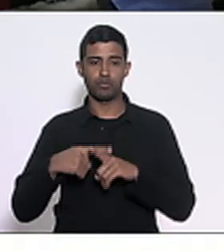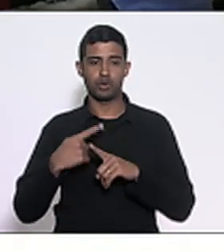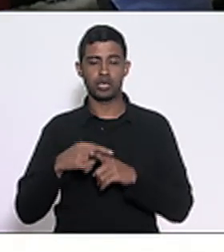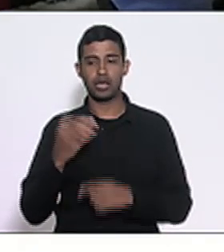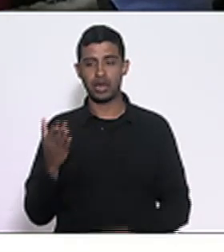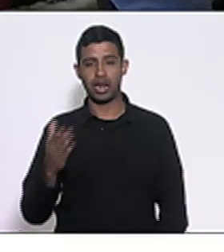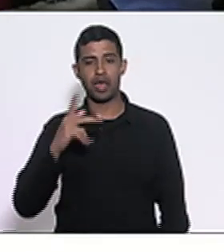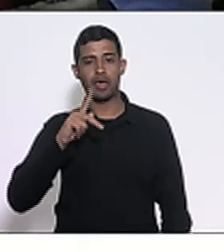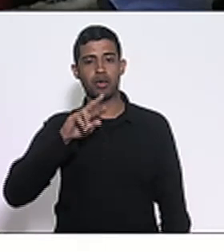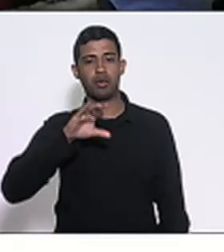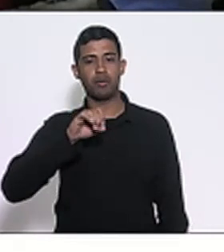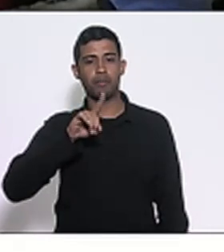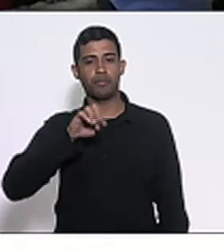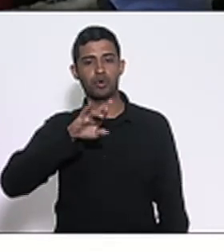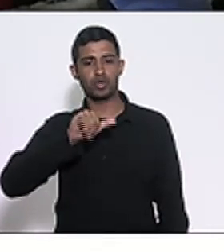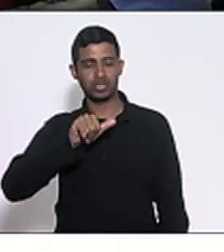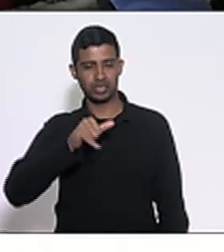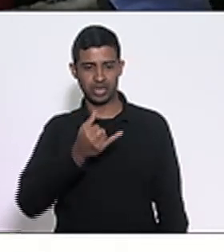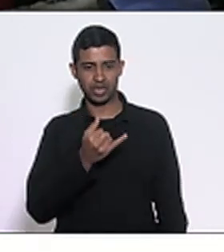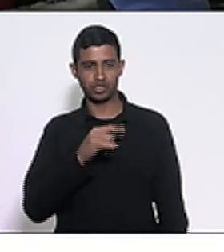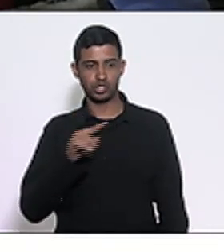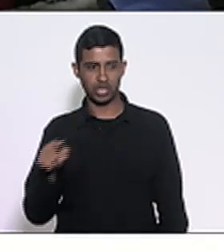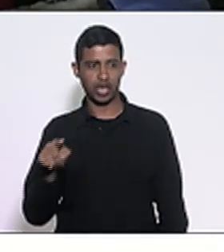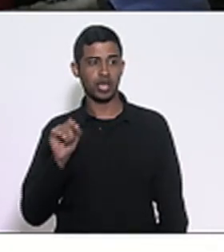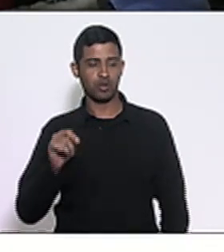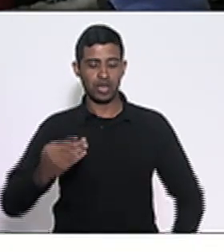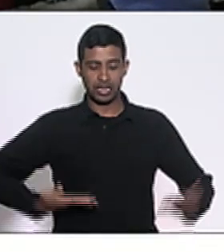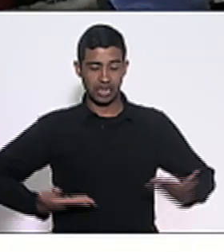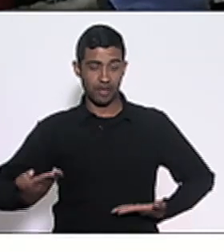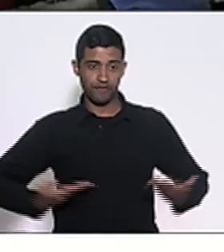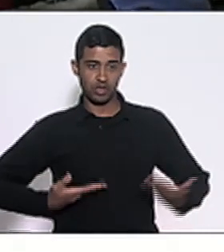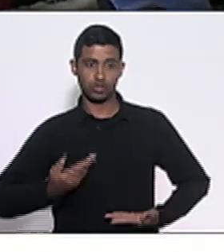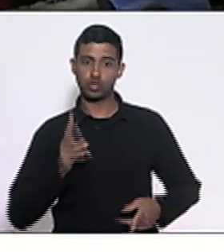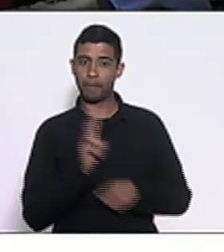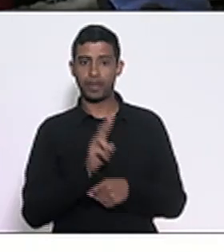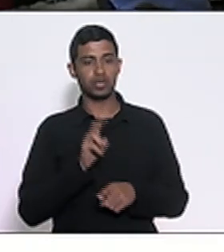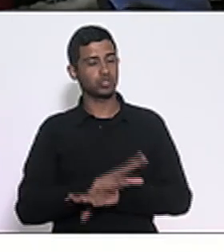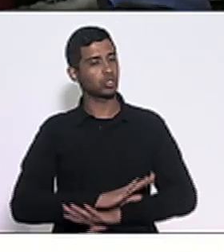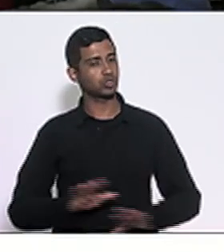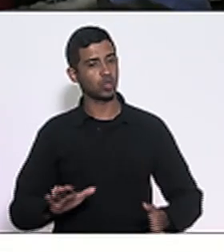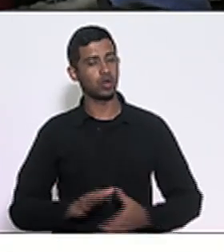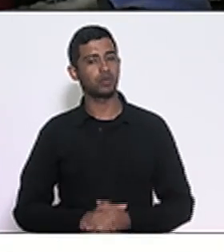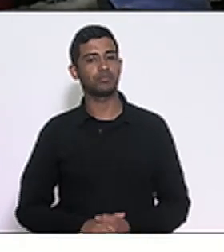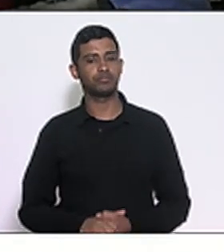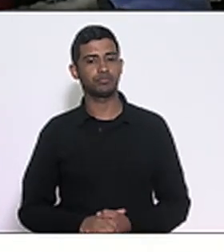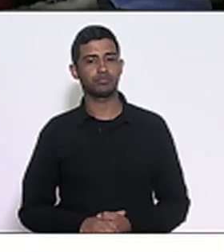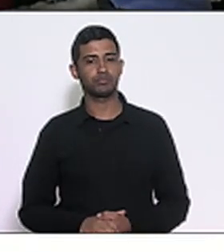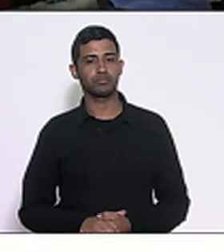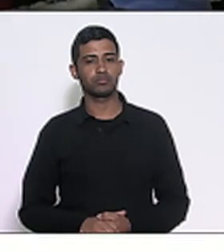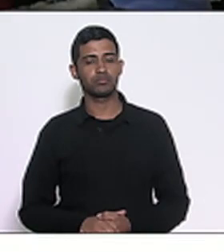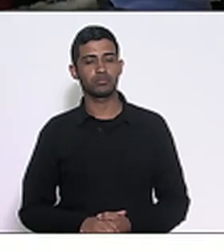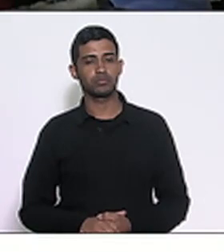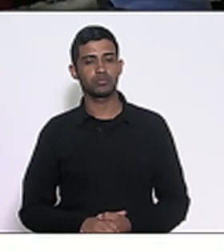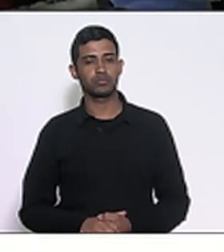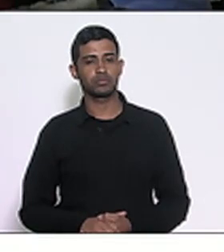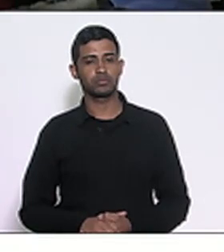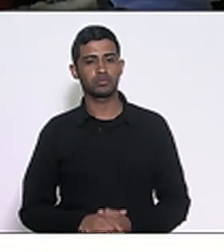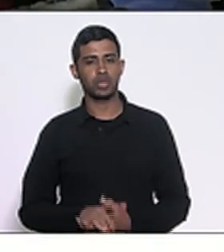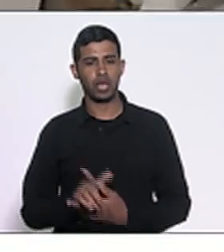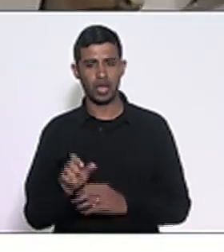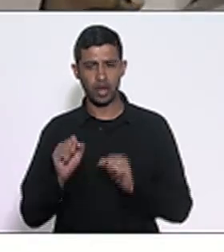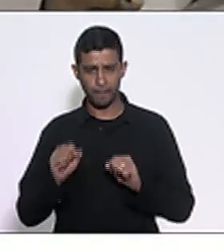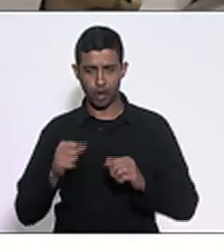Proderj é um órgão prestador de serviços. Ele não pode estar em